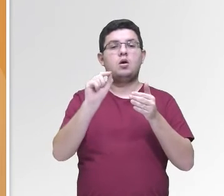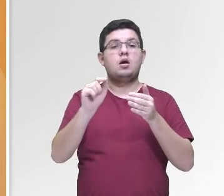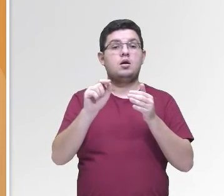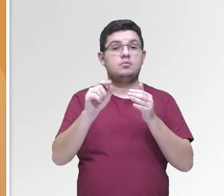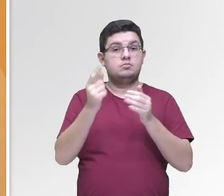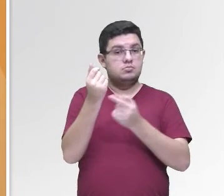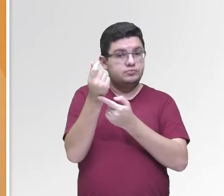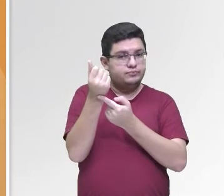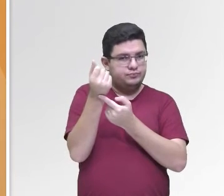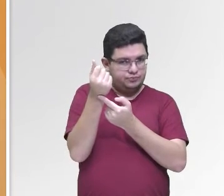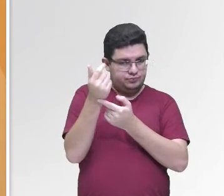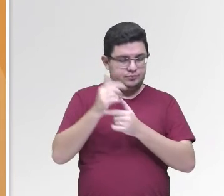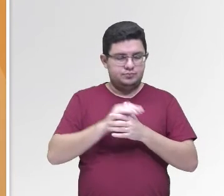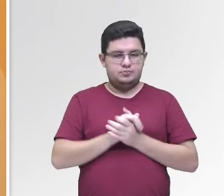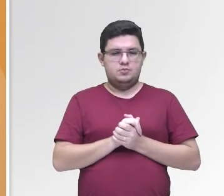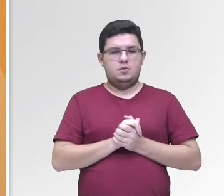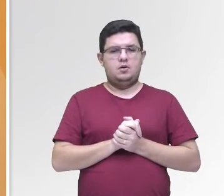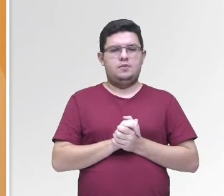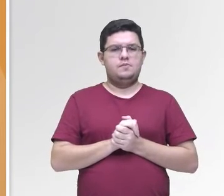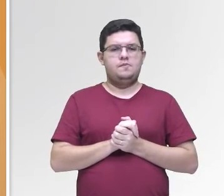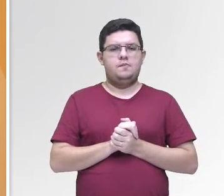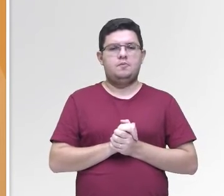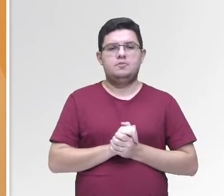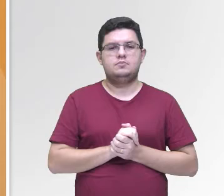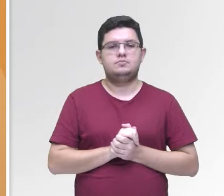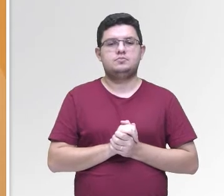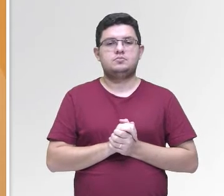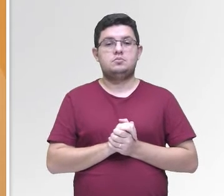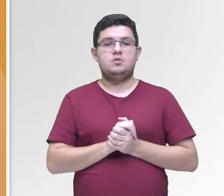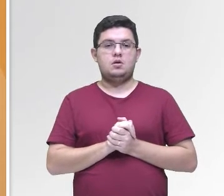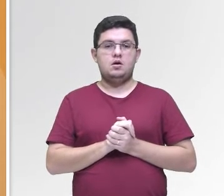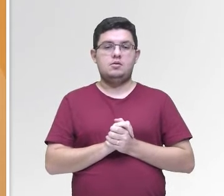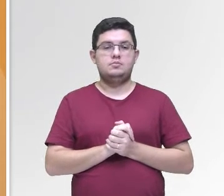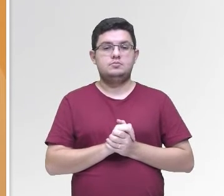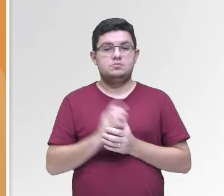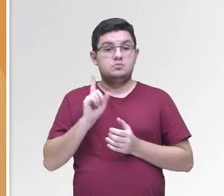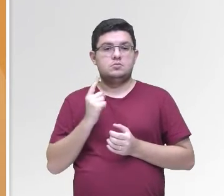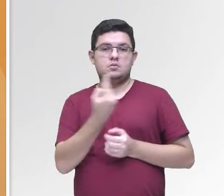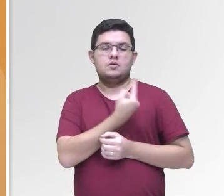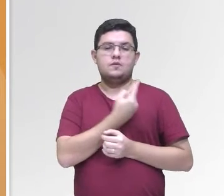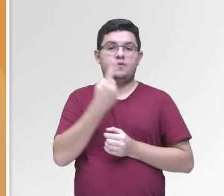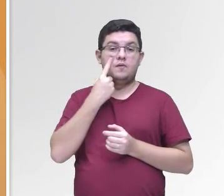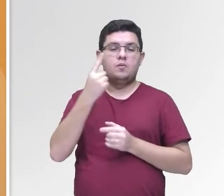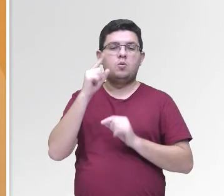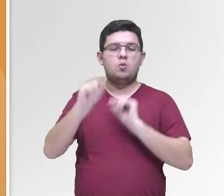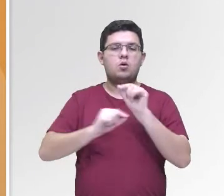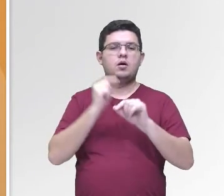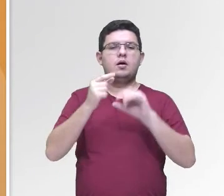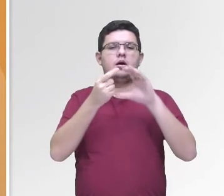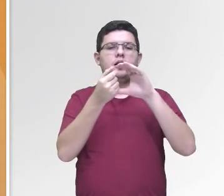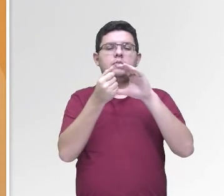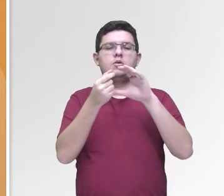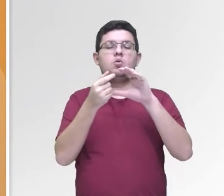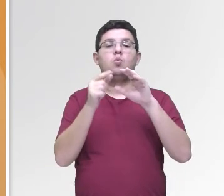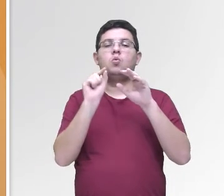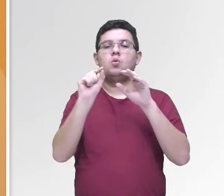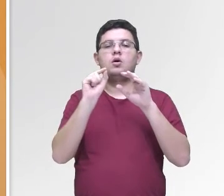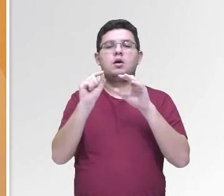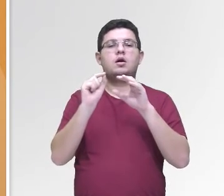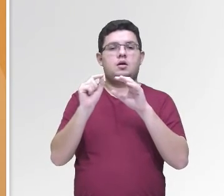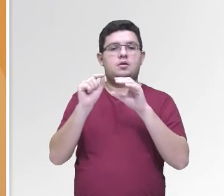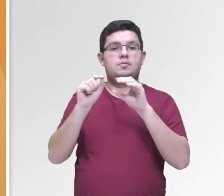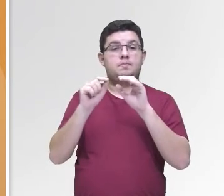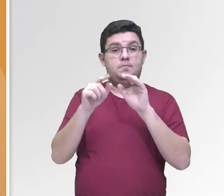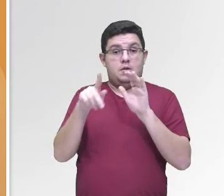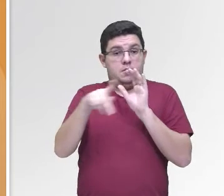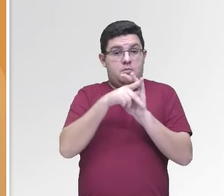em torno do capital, ok? Vimos ali o capitalismo comercial, né? Com a expansão